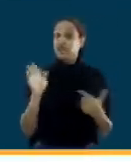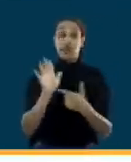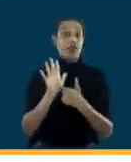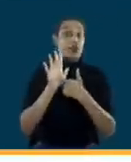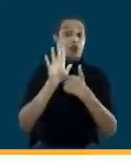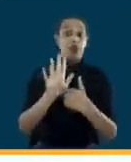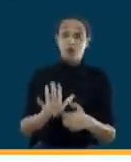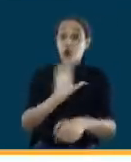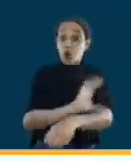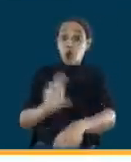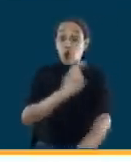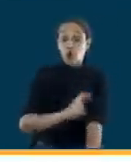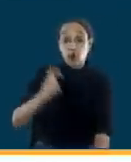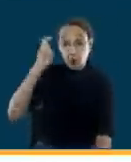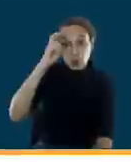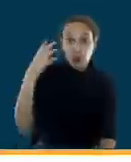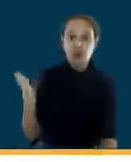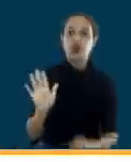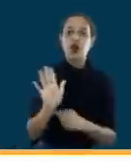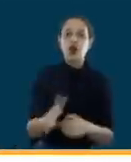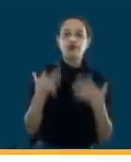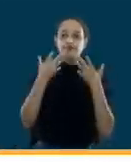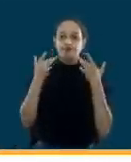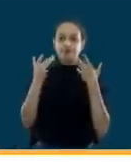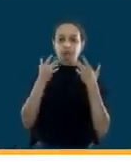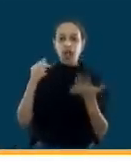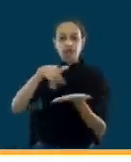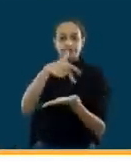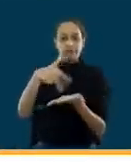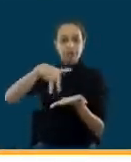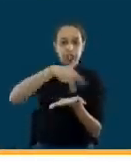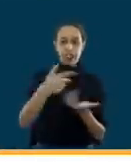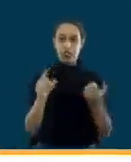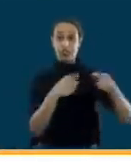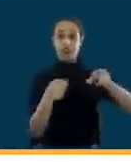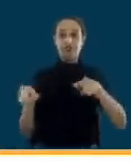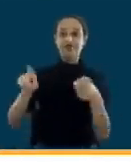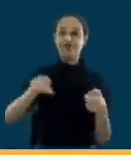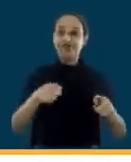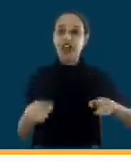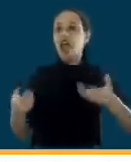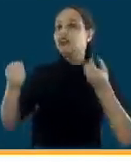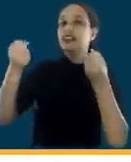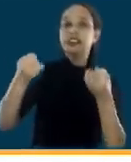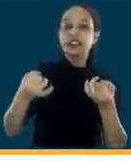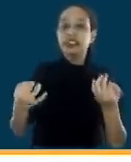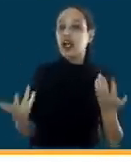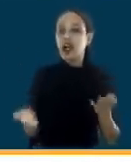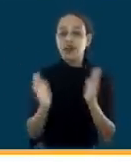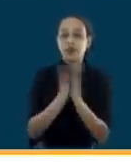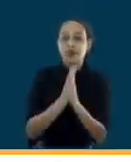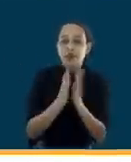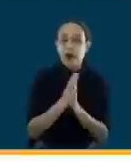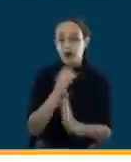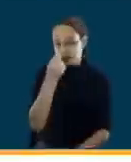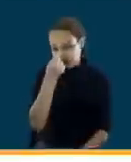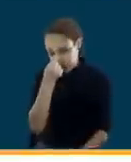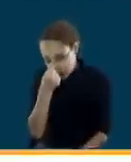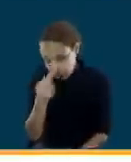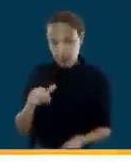cultura, porque fala pelo teatro, fala pela dança, fala pela música, fala pelas suas rezas, fala pelas suas